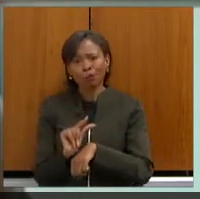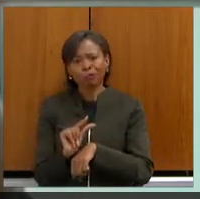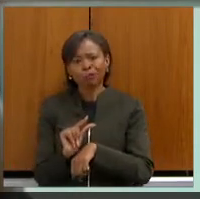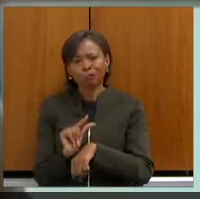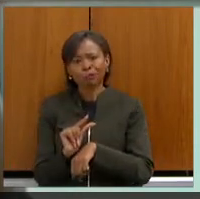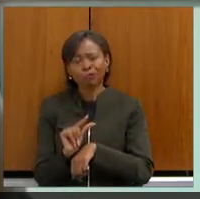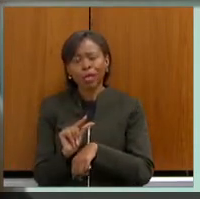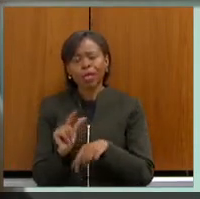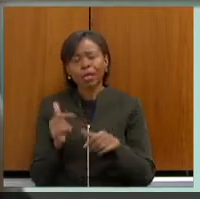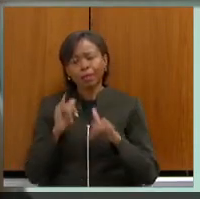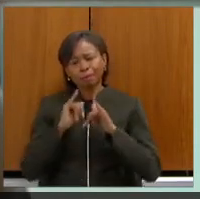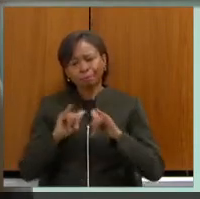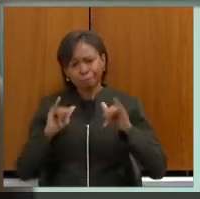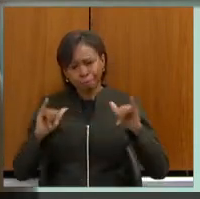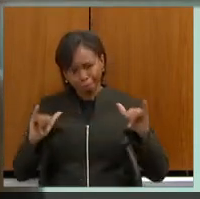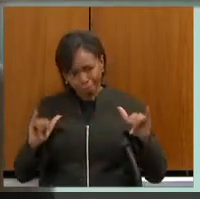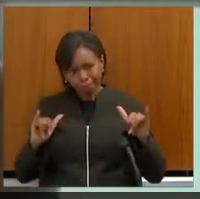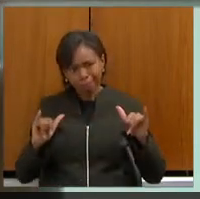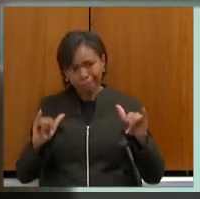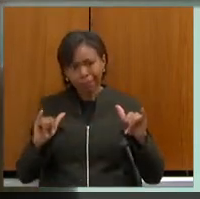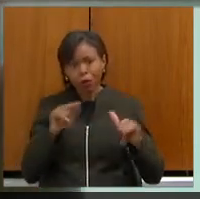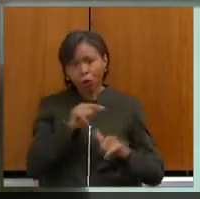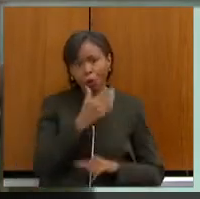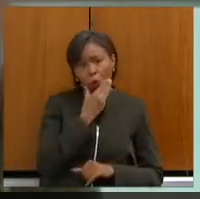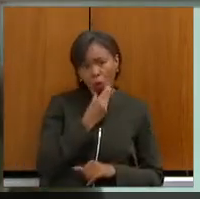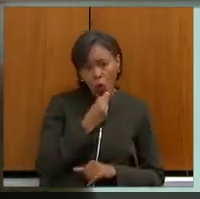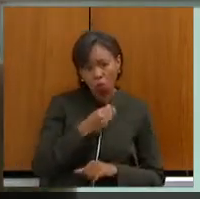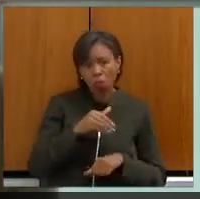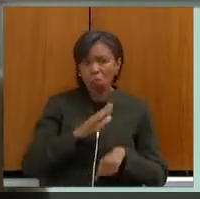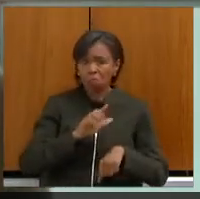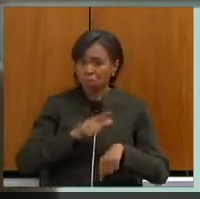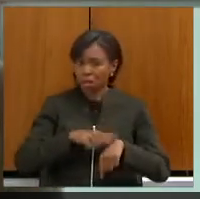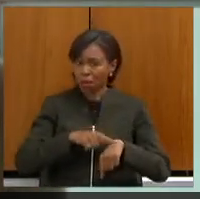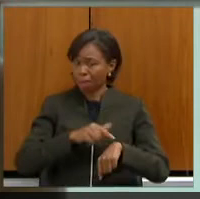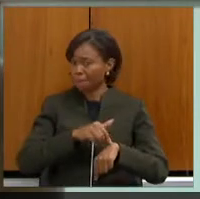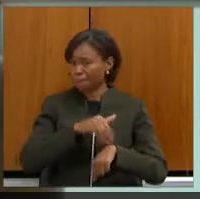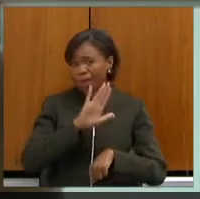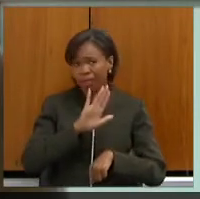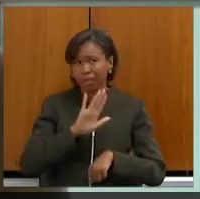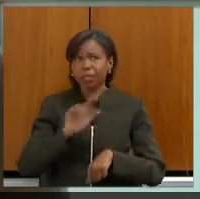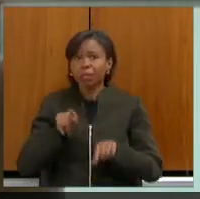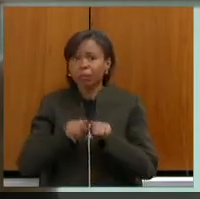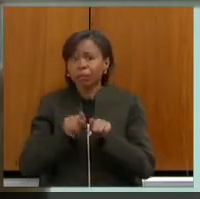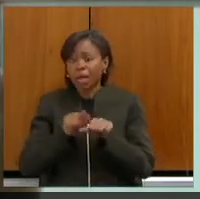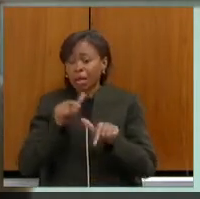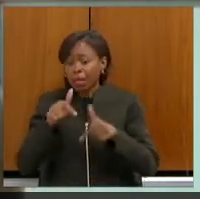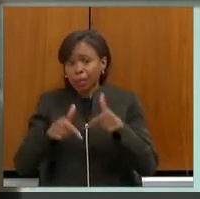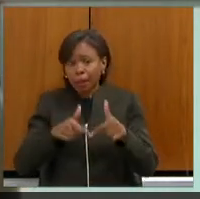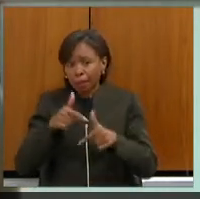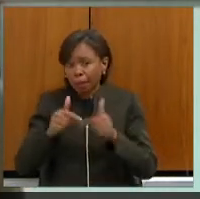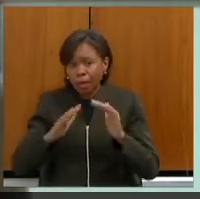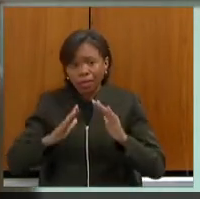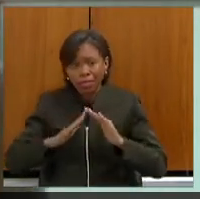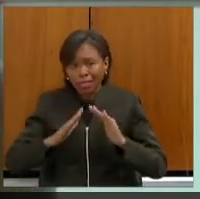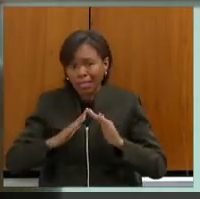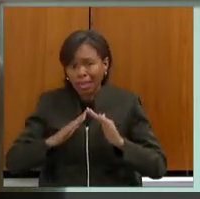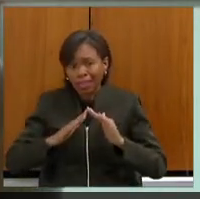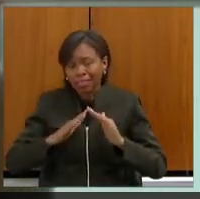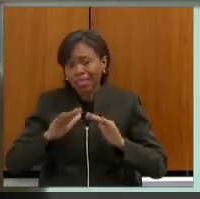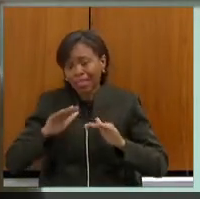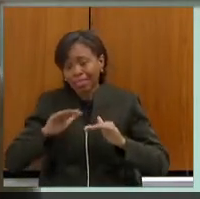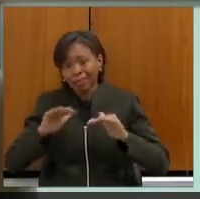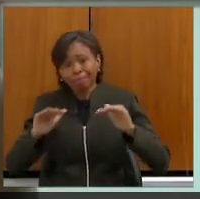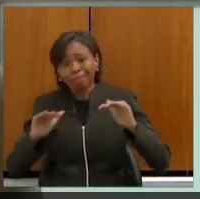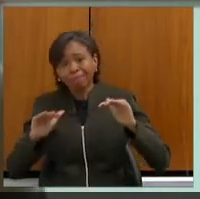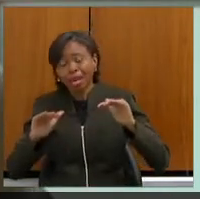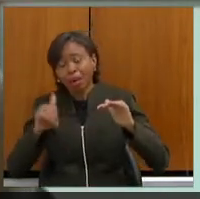homem a divisão desigual do trabalho doméstico e os estímulos de um modo geral né porque nós vivemos numa